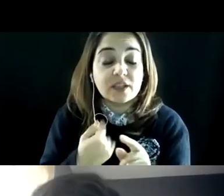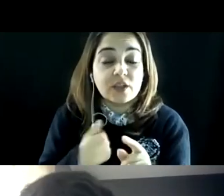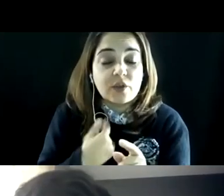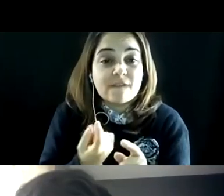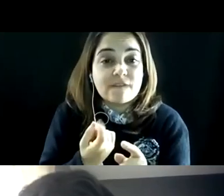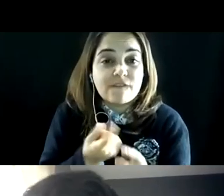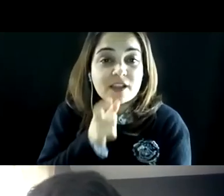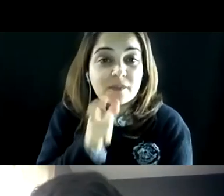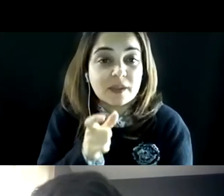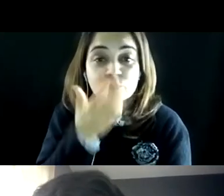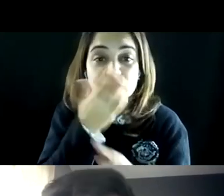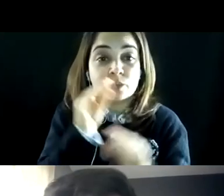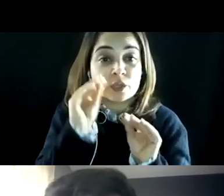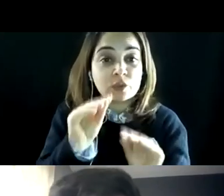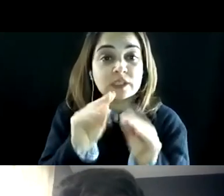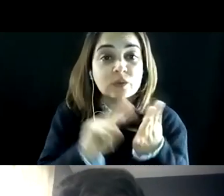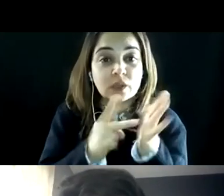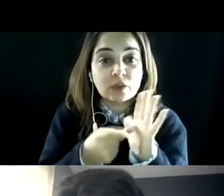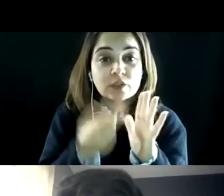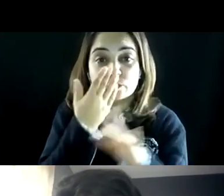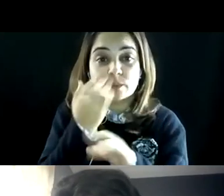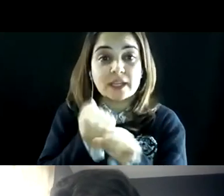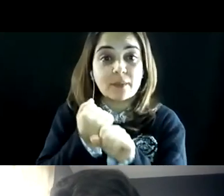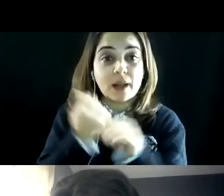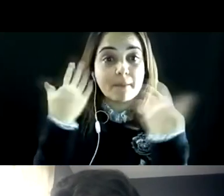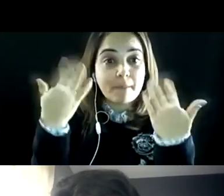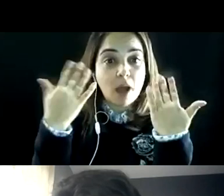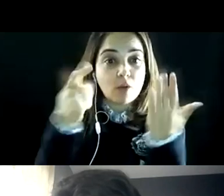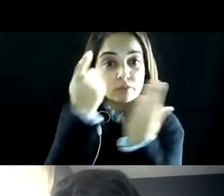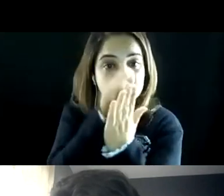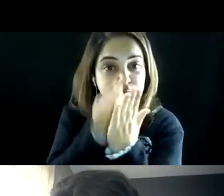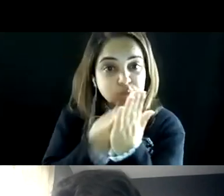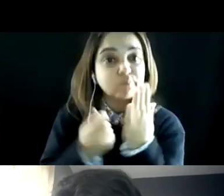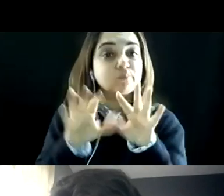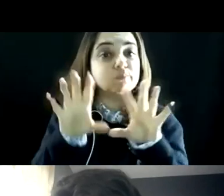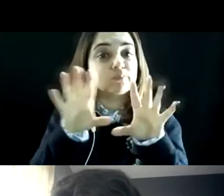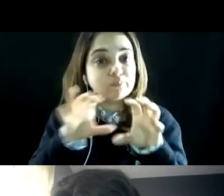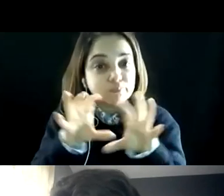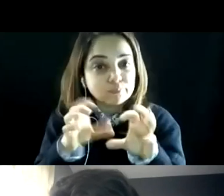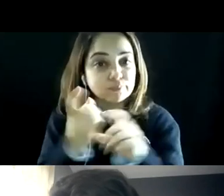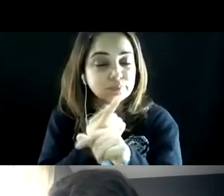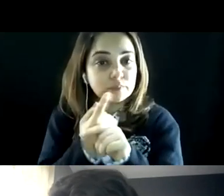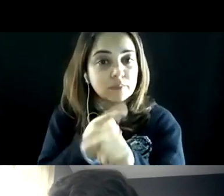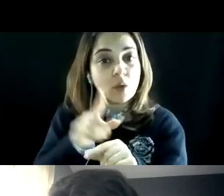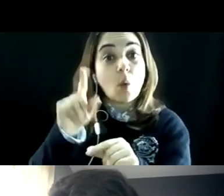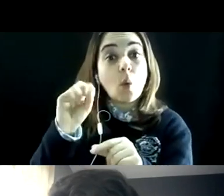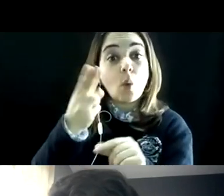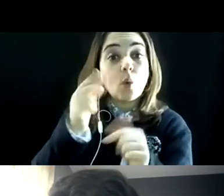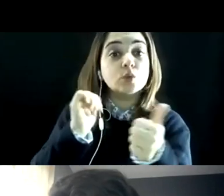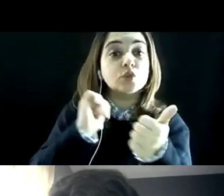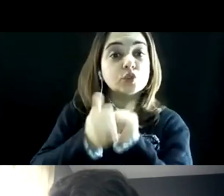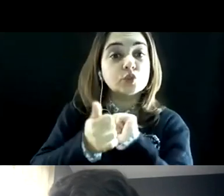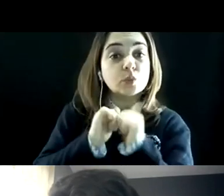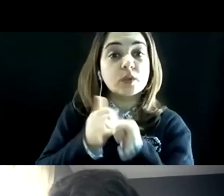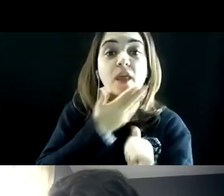estou-me a lembrar da educação tecnológica, dos antigos trabalhos manuais e até mesmo a parte da componente desportiva, tendo em vista a formação da pessoa